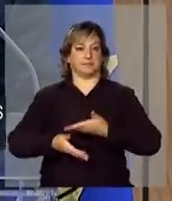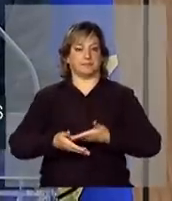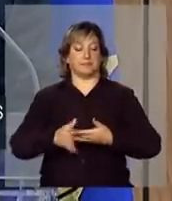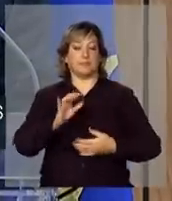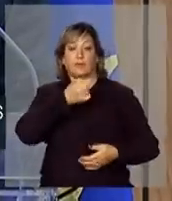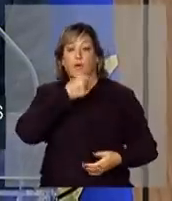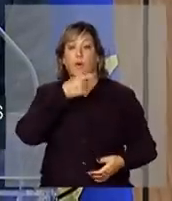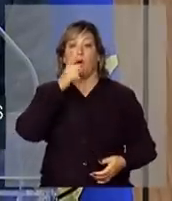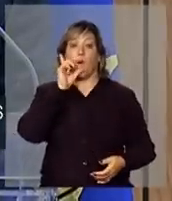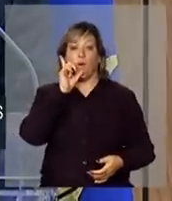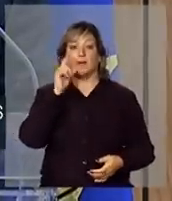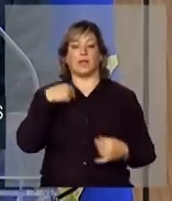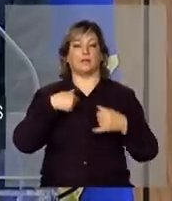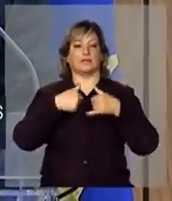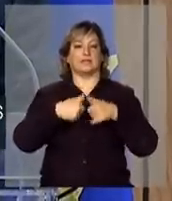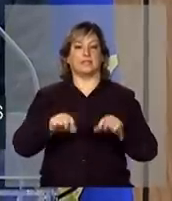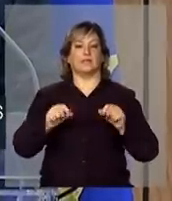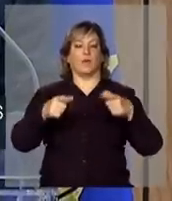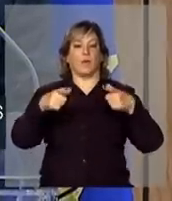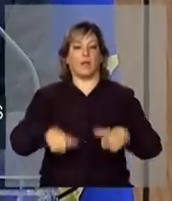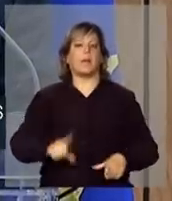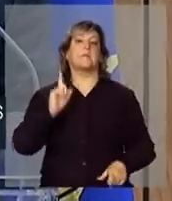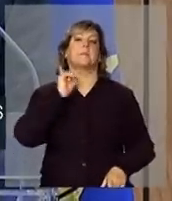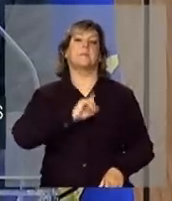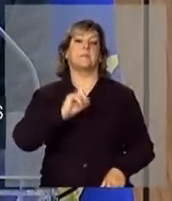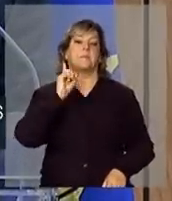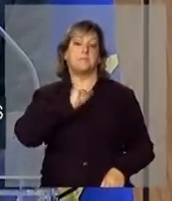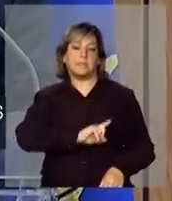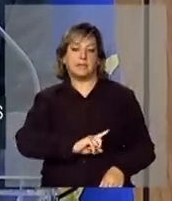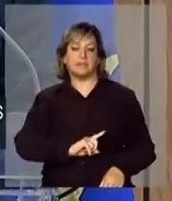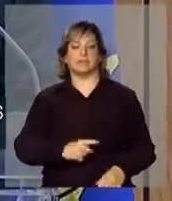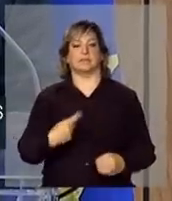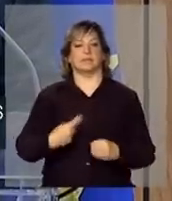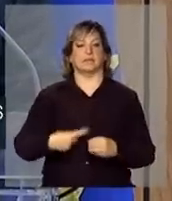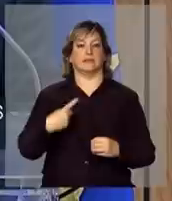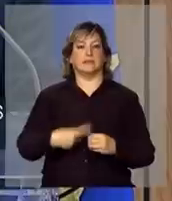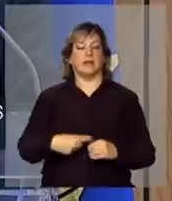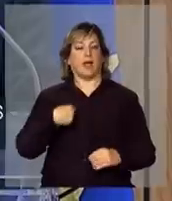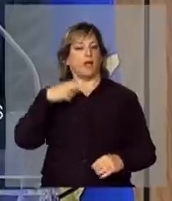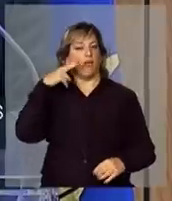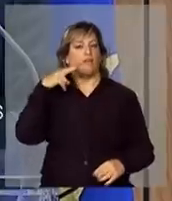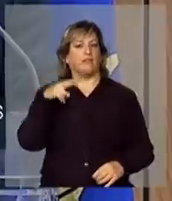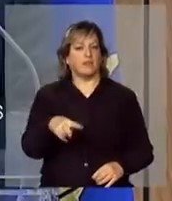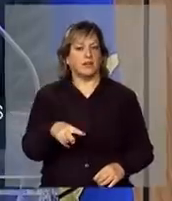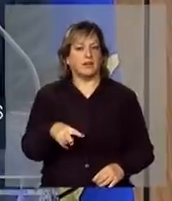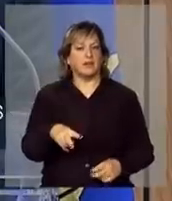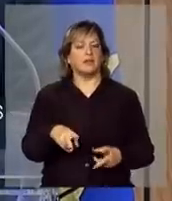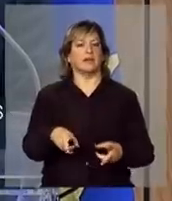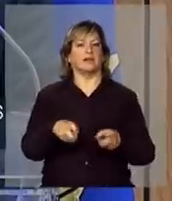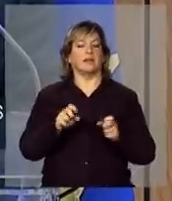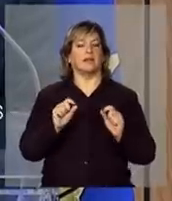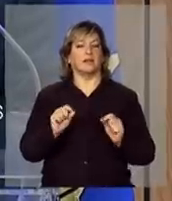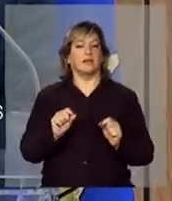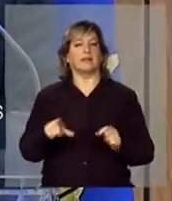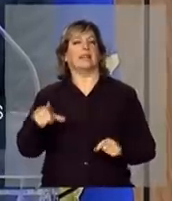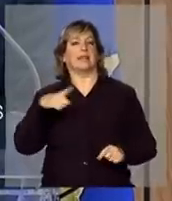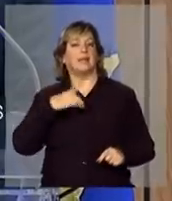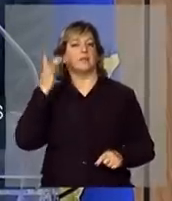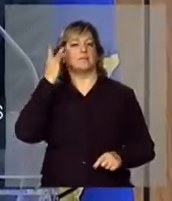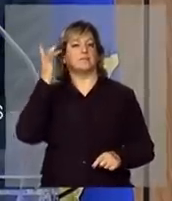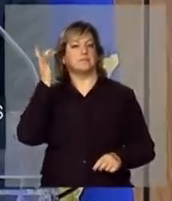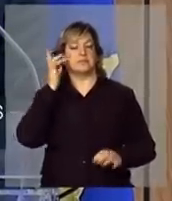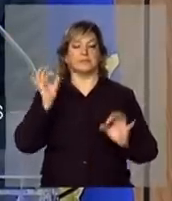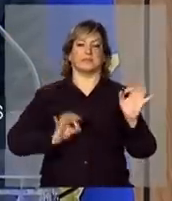ontem estive em Minas Gerais, em Inhotim, e verifiquei até que ponto há uma criatividade, há